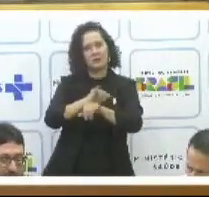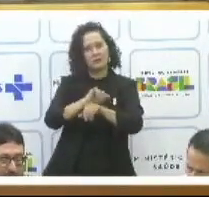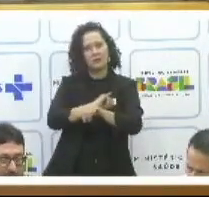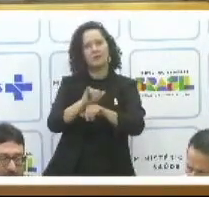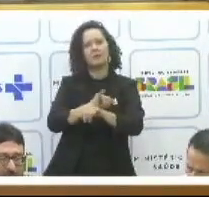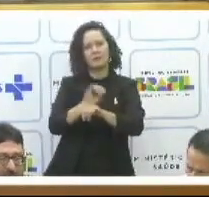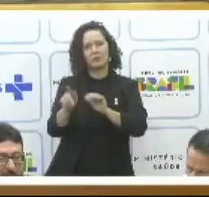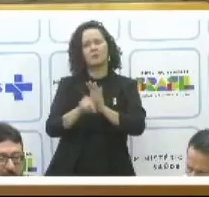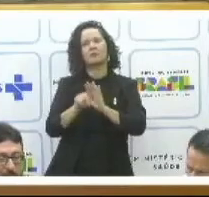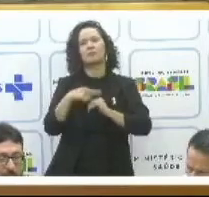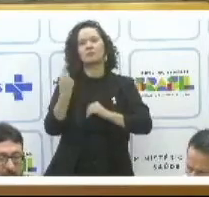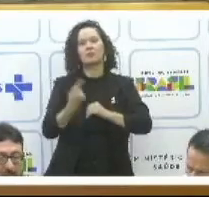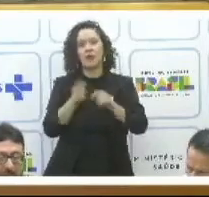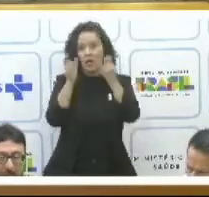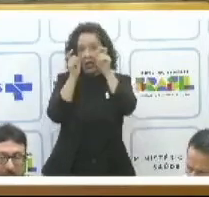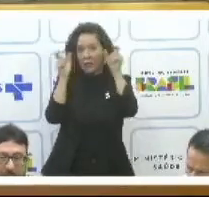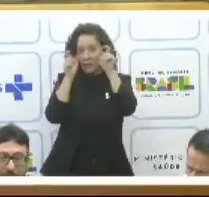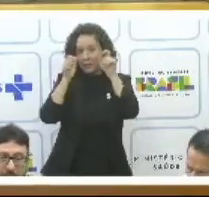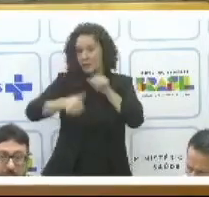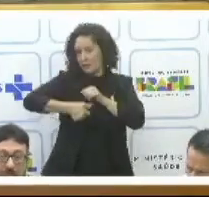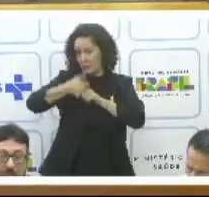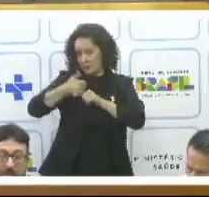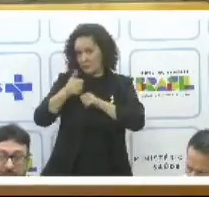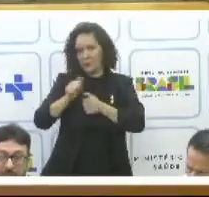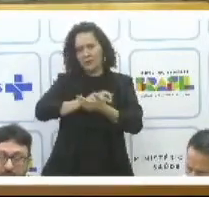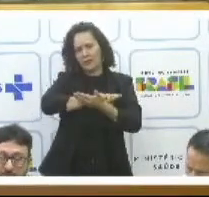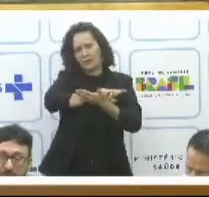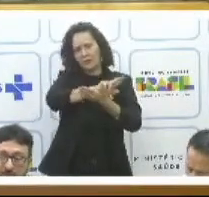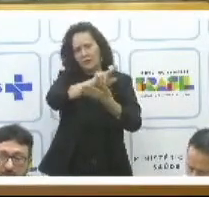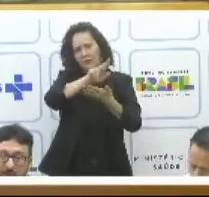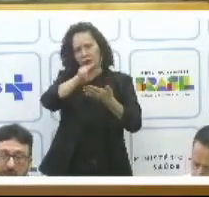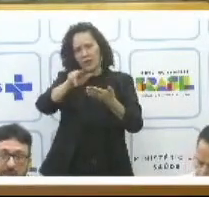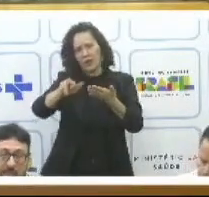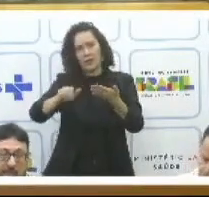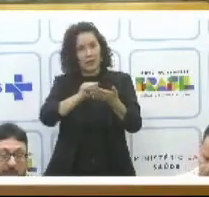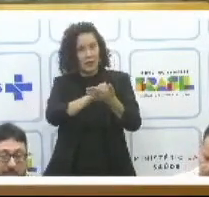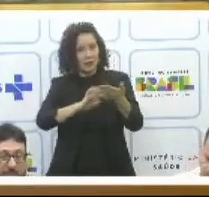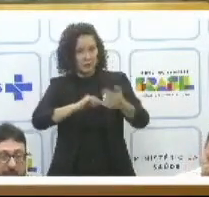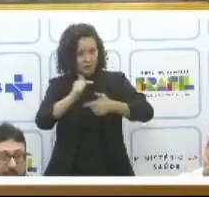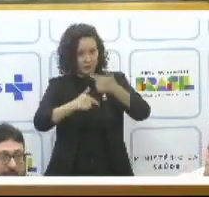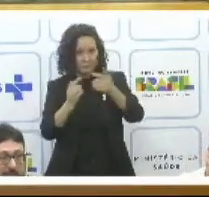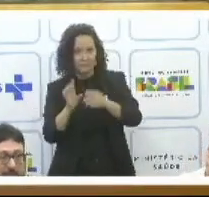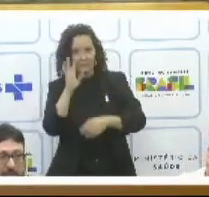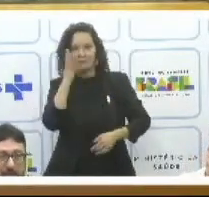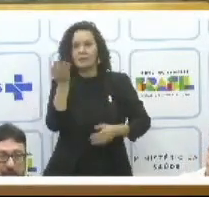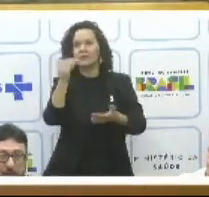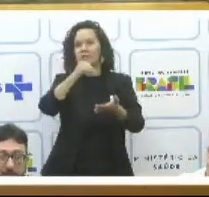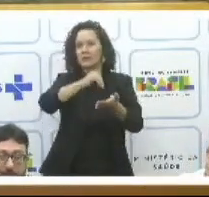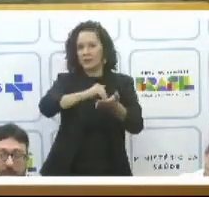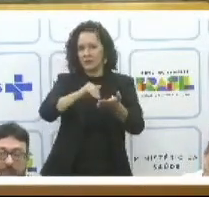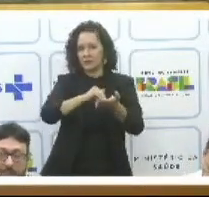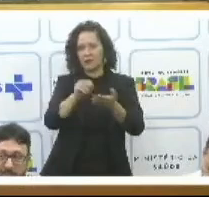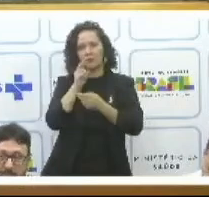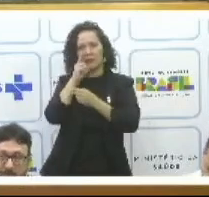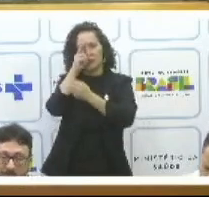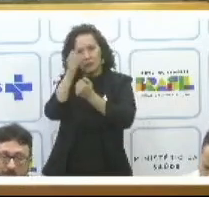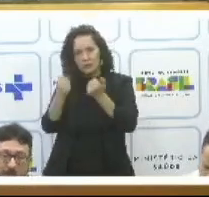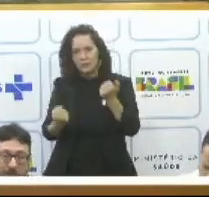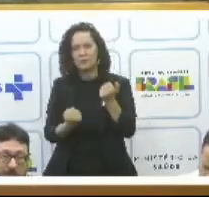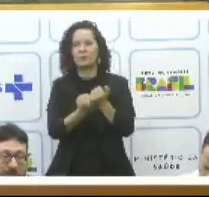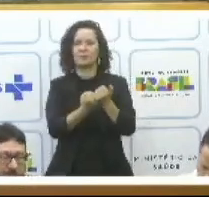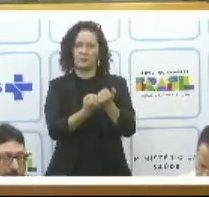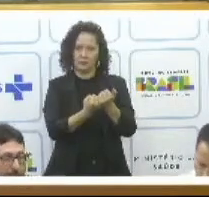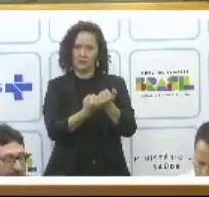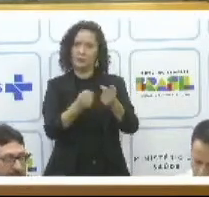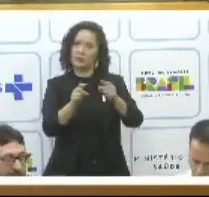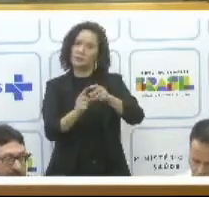né, da atenção primária. Então, são várias ações que a gente tem realizado na Secretaria para fortalecimento